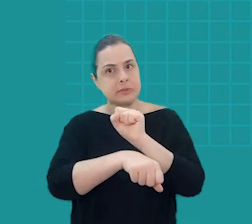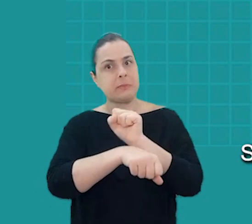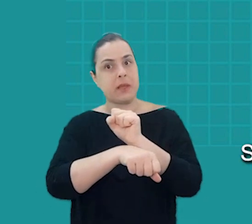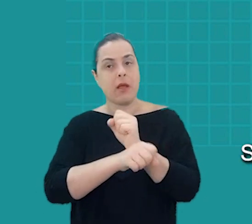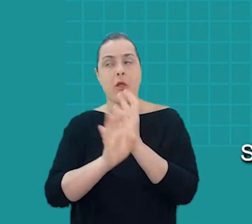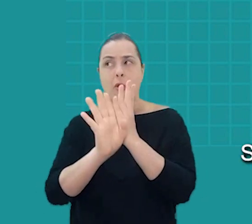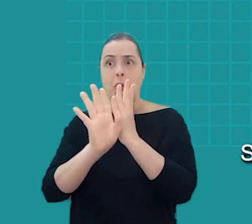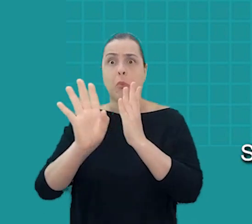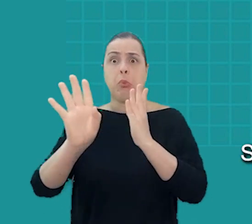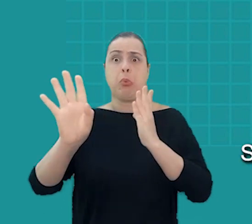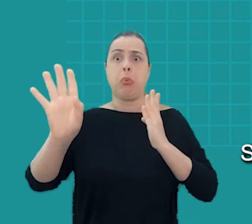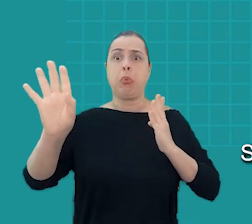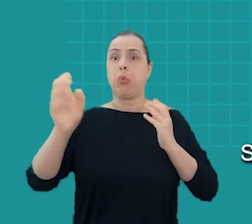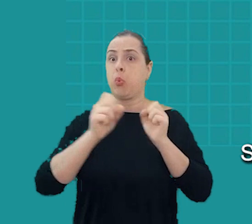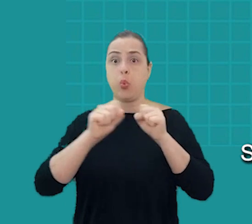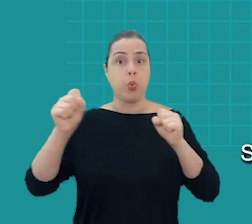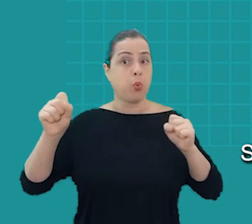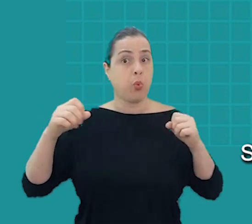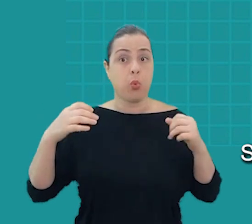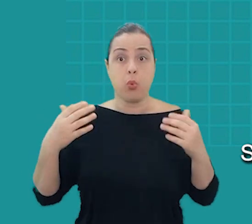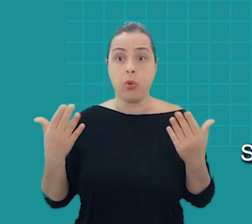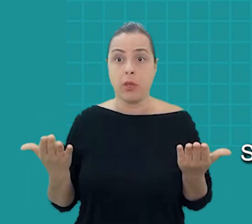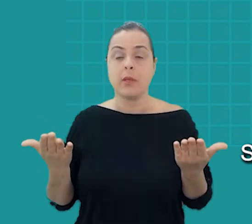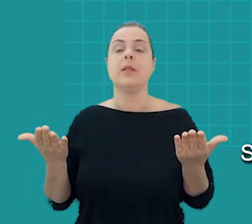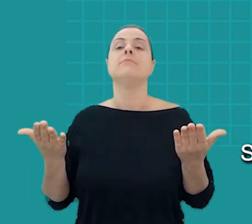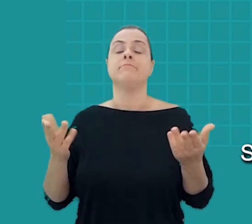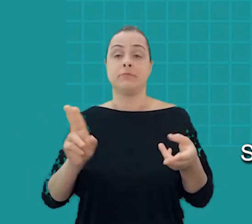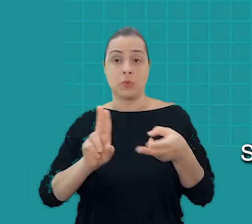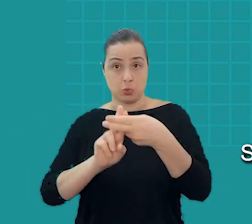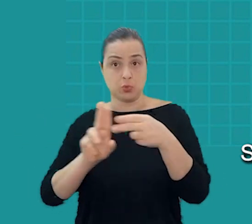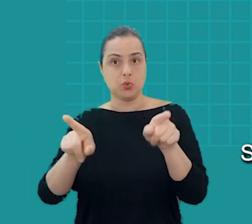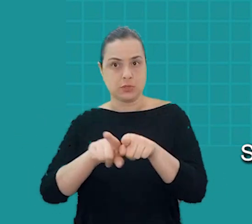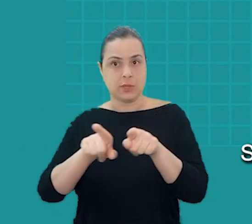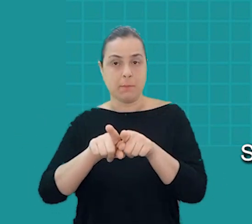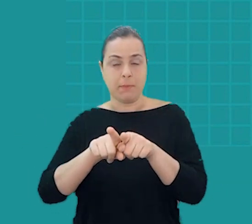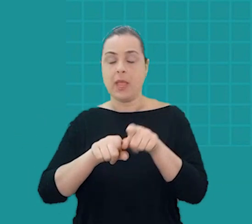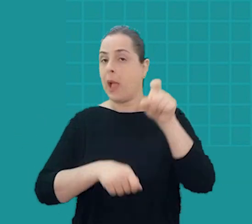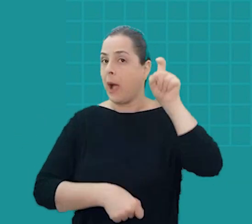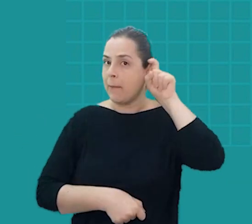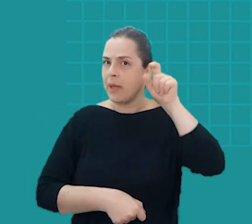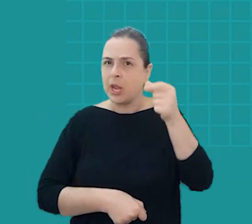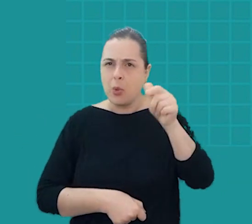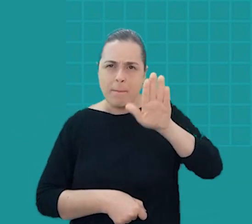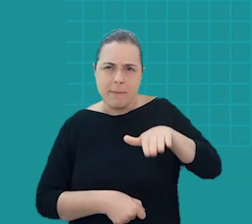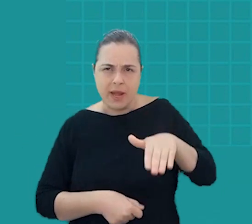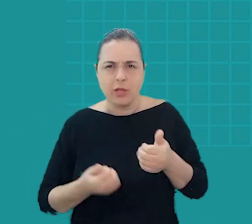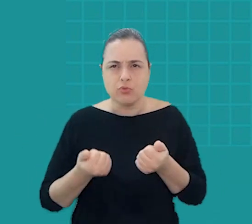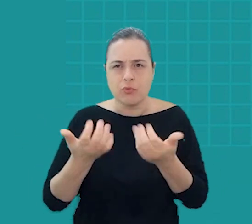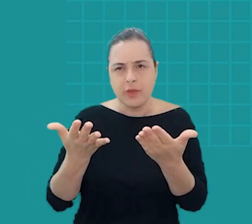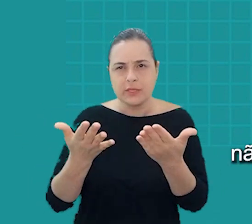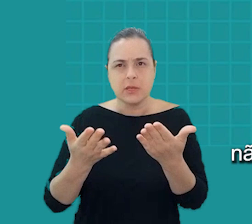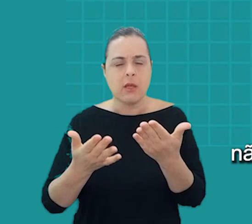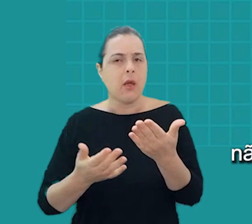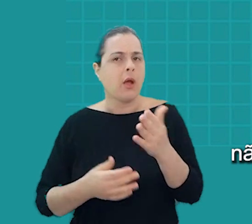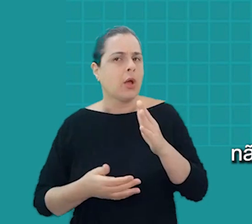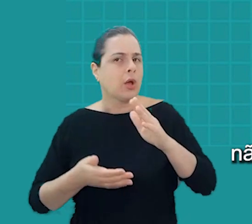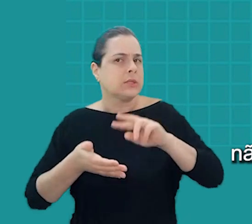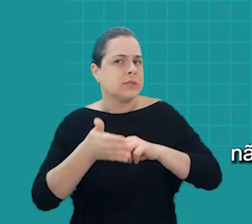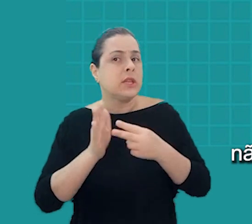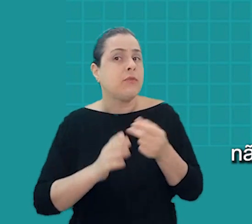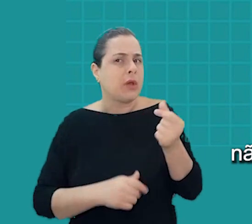fila. Segundo ponto, o SUS ele ainda oferece o aparelho mais barato. O que é esse aparelho mais barato? Aparelho mais barato, não estou